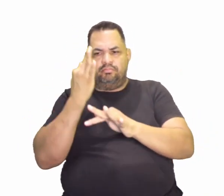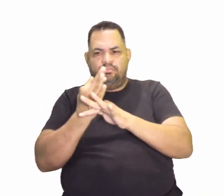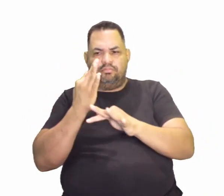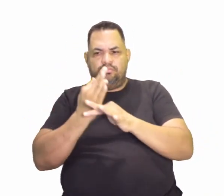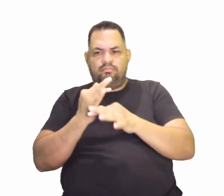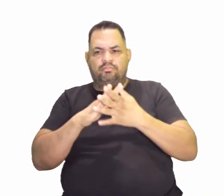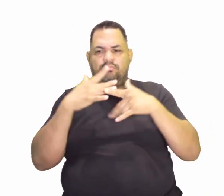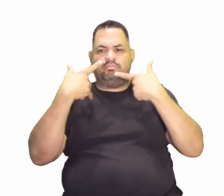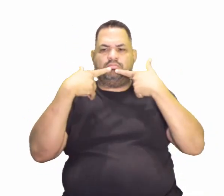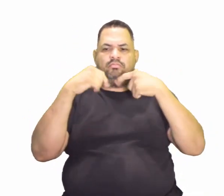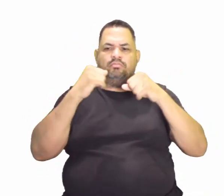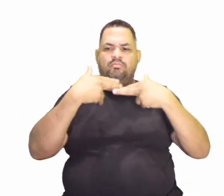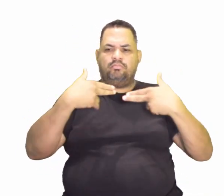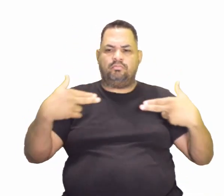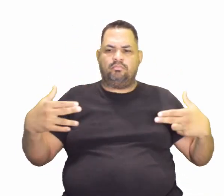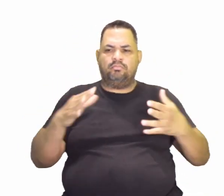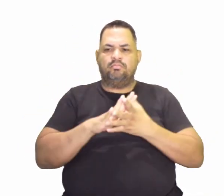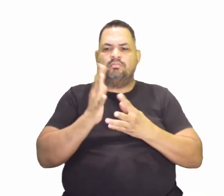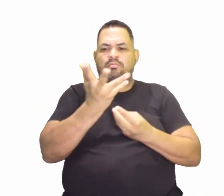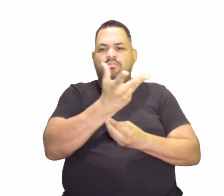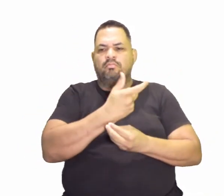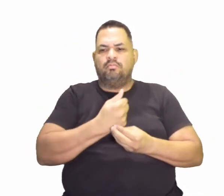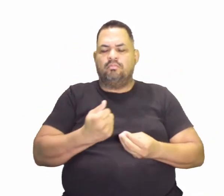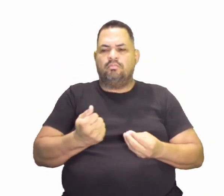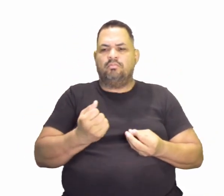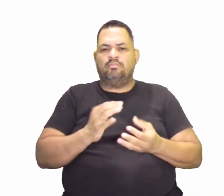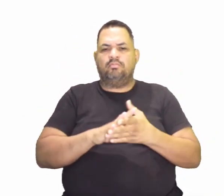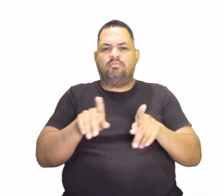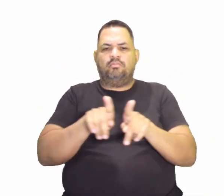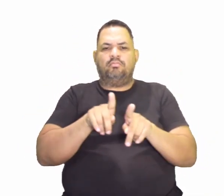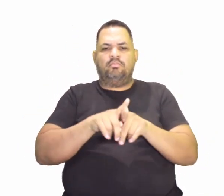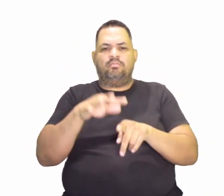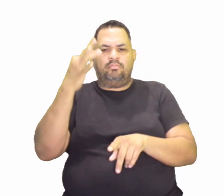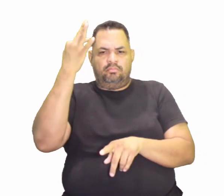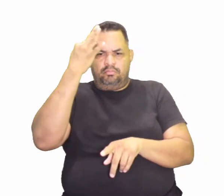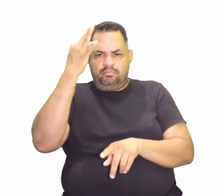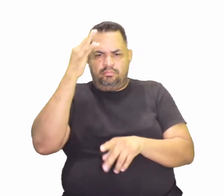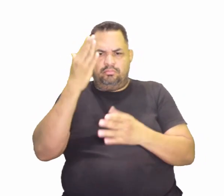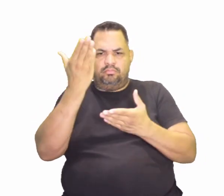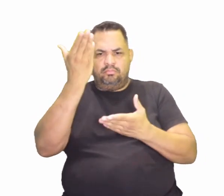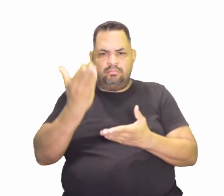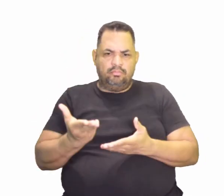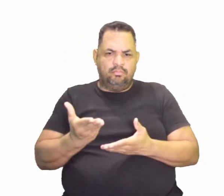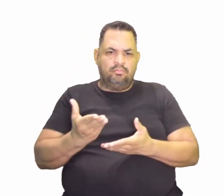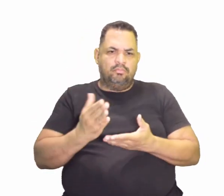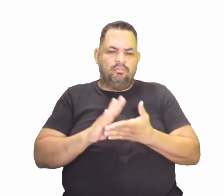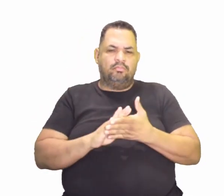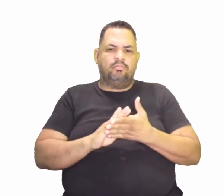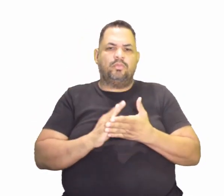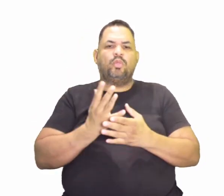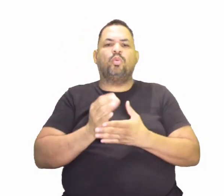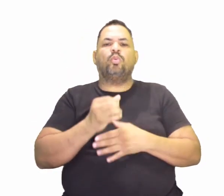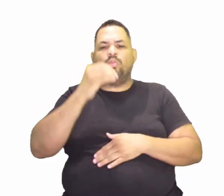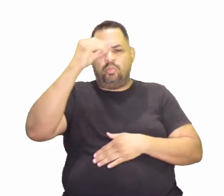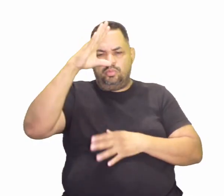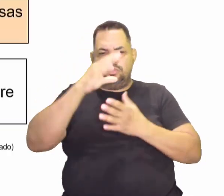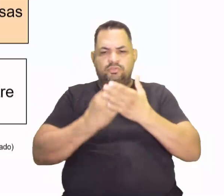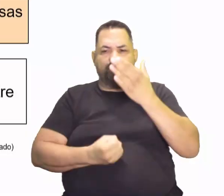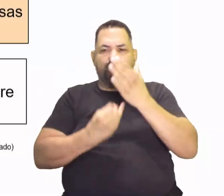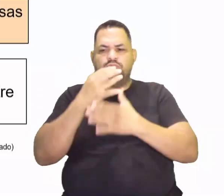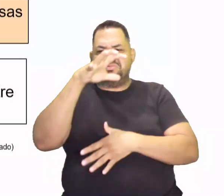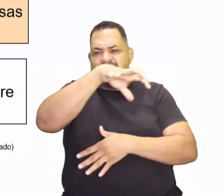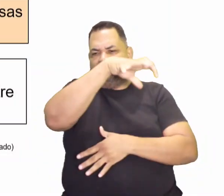de linguagens, da artes, também de filosofia, está aqui. Então, o conhecimento ele vem de todos os